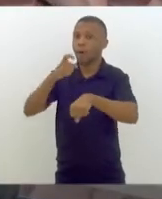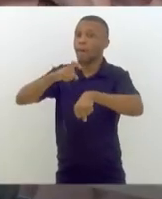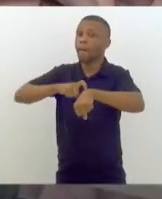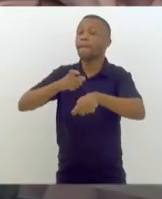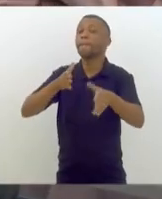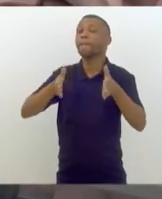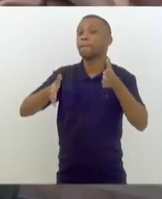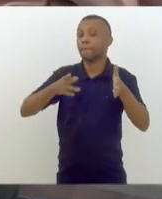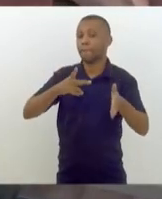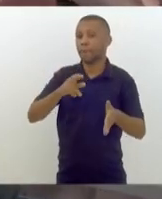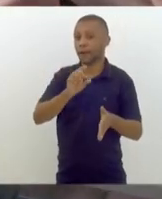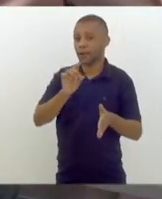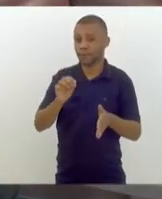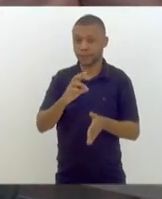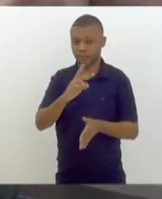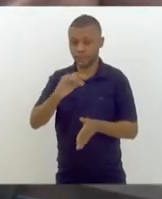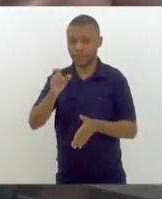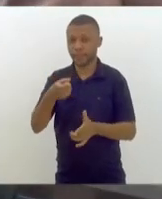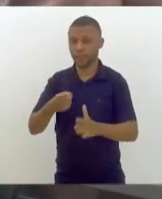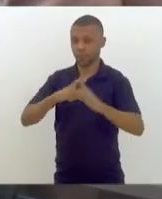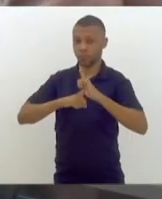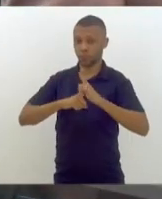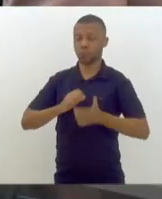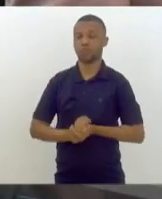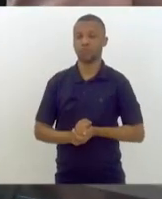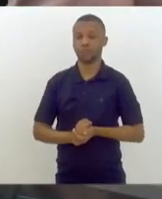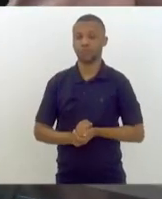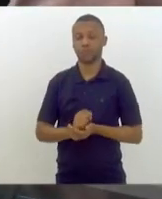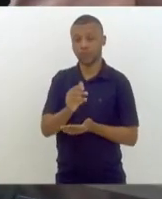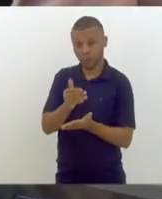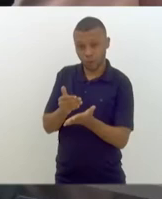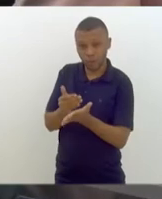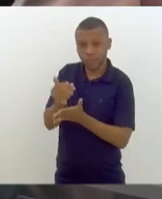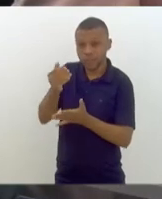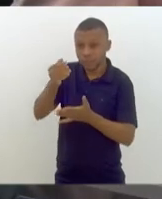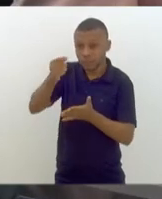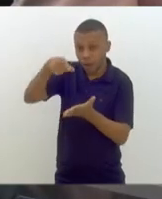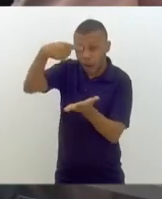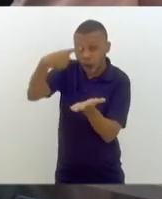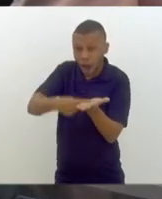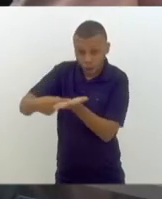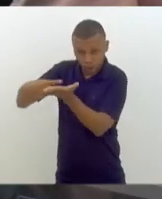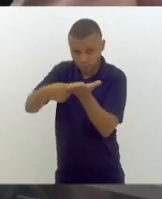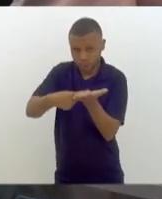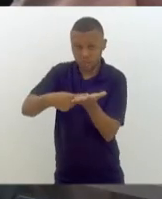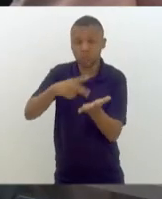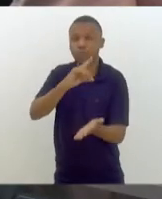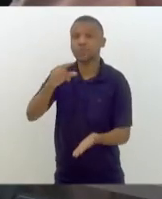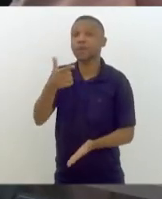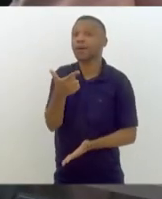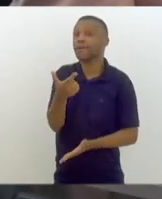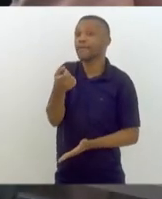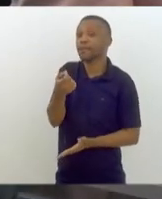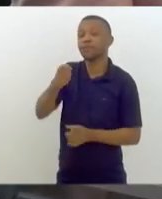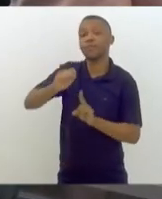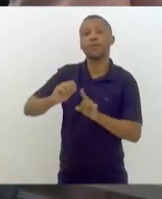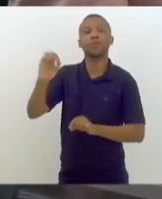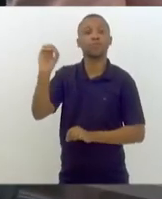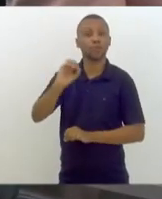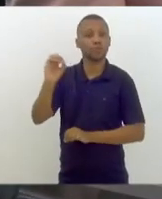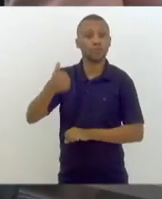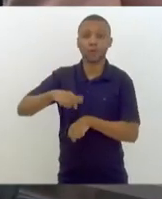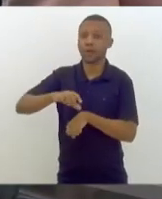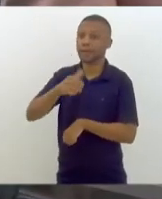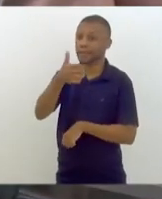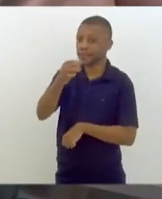CPI e fica deliberado que no dia 20 de outubro às 10 horas faremos